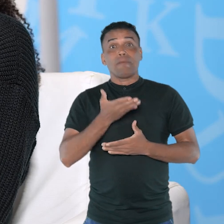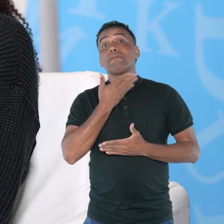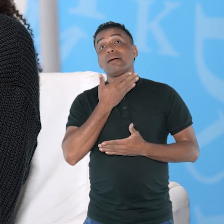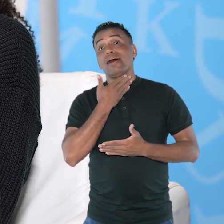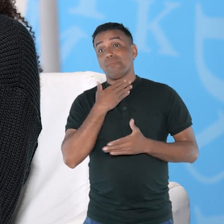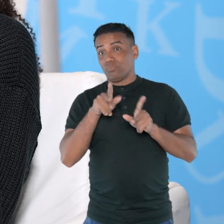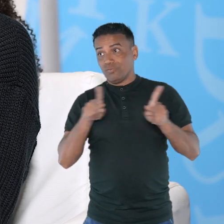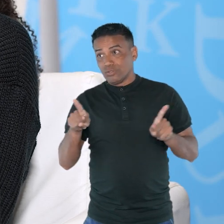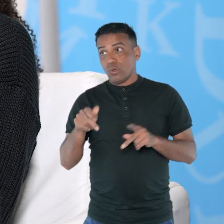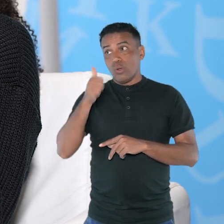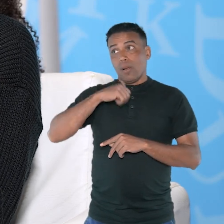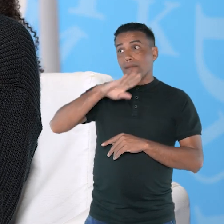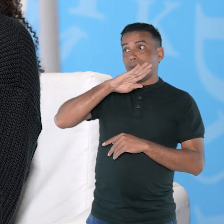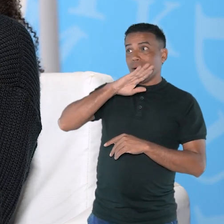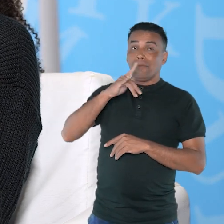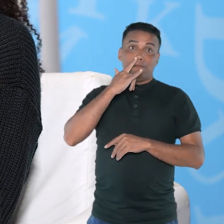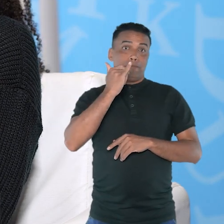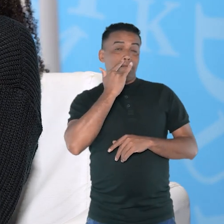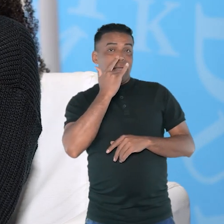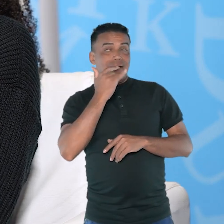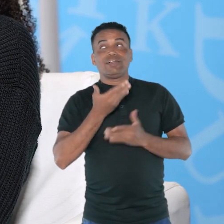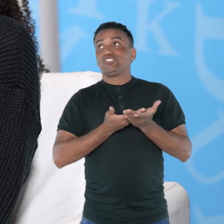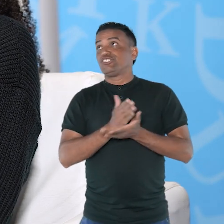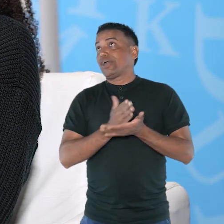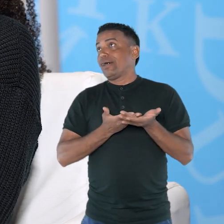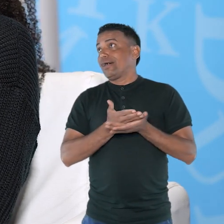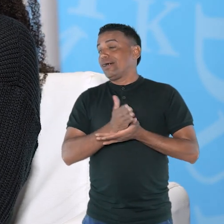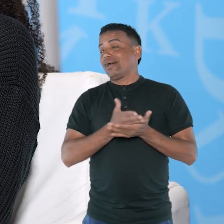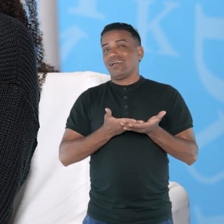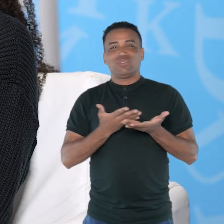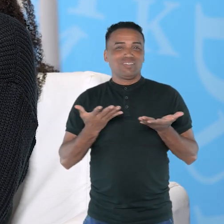papo de mãe, é papo de pai que chatice